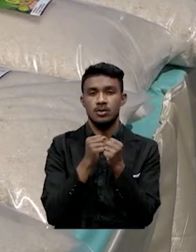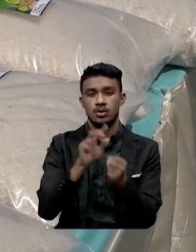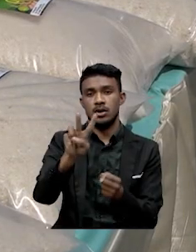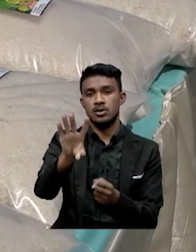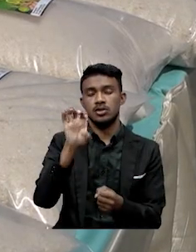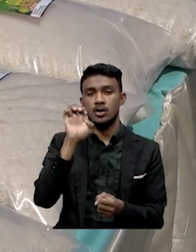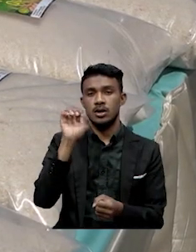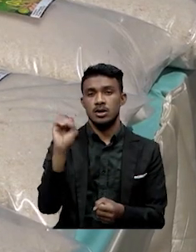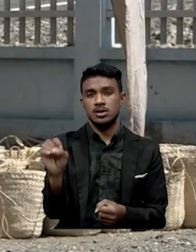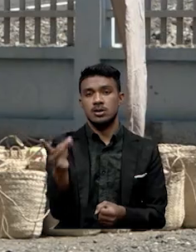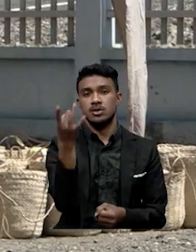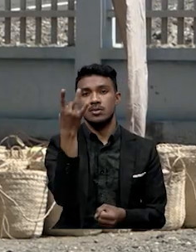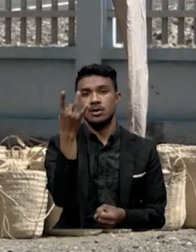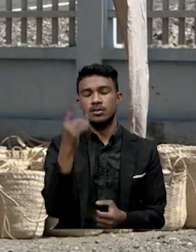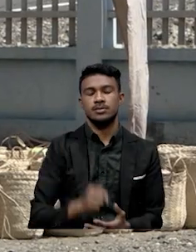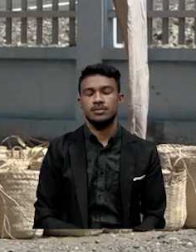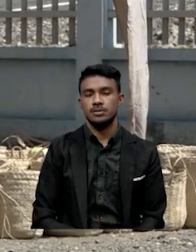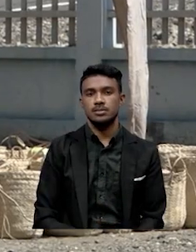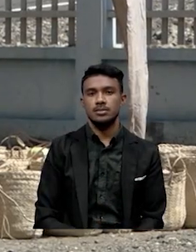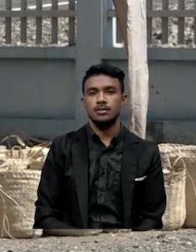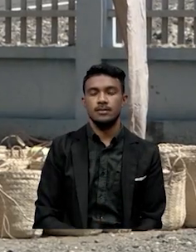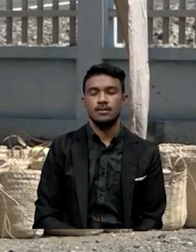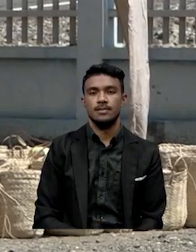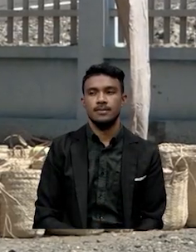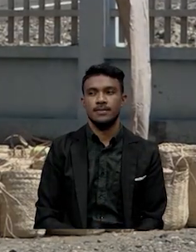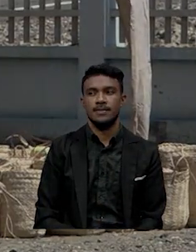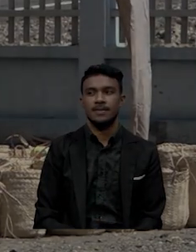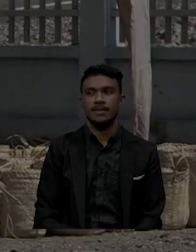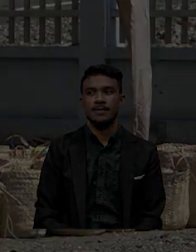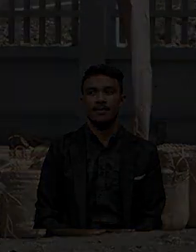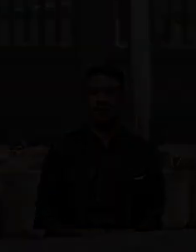Rua, Sanulu Resinwalu. Felicitas Borges, Zaime dos Santos, Ziemen.